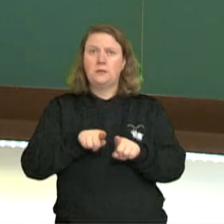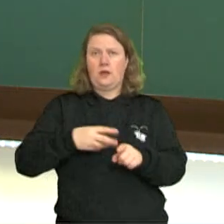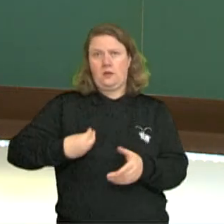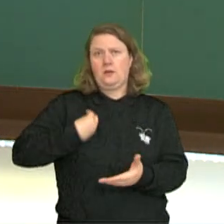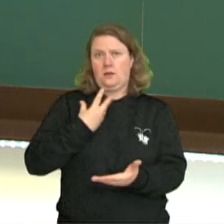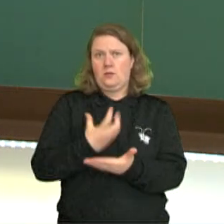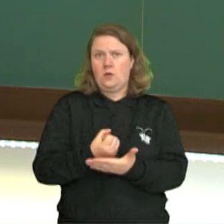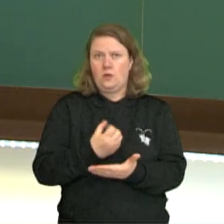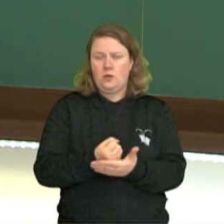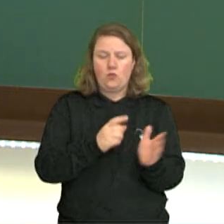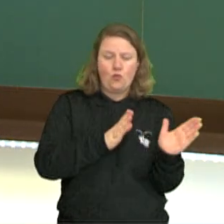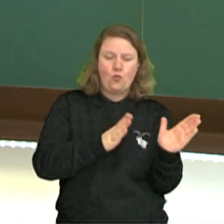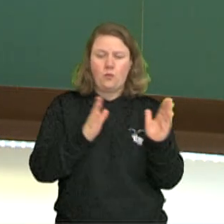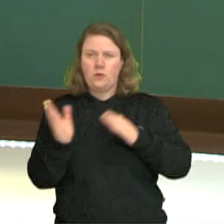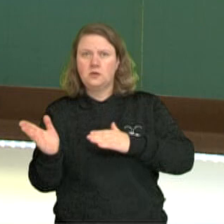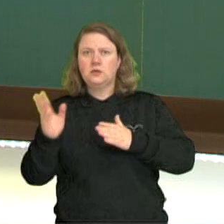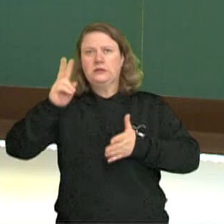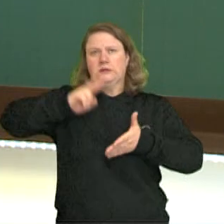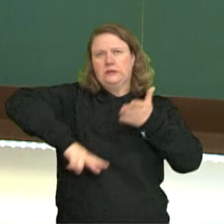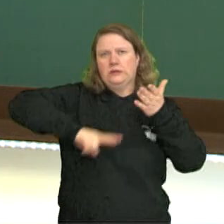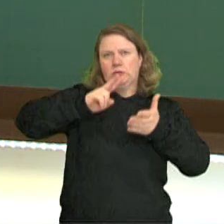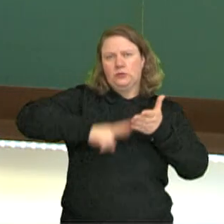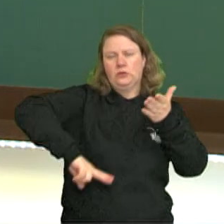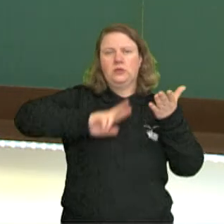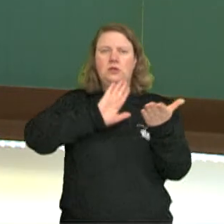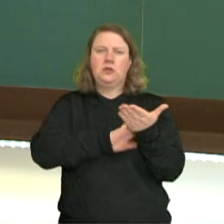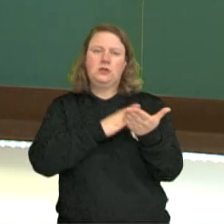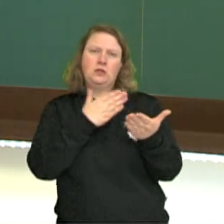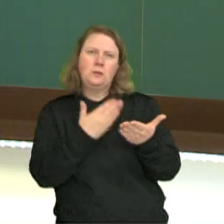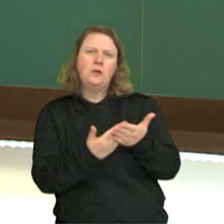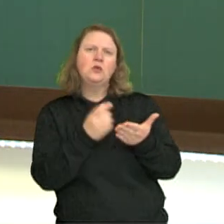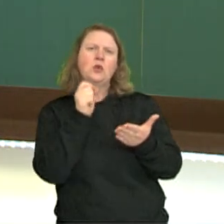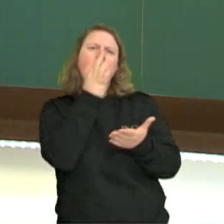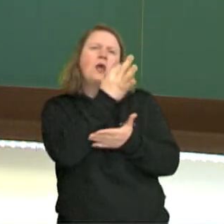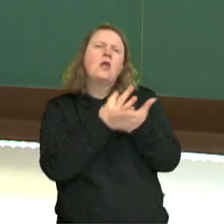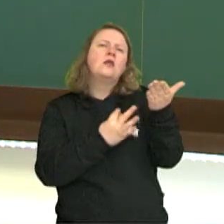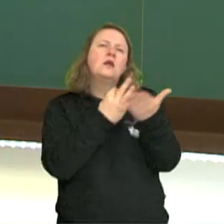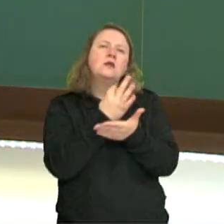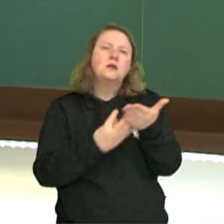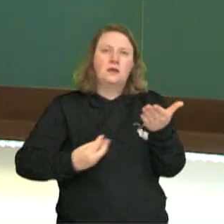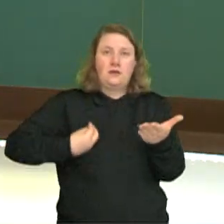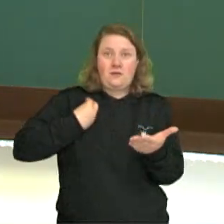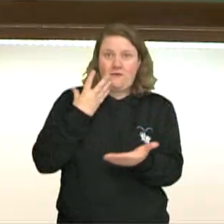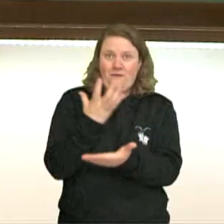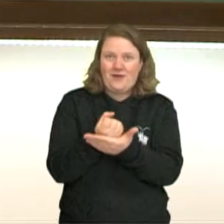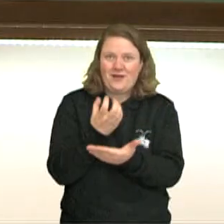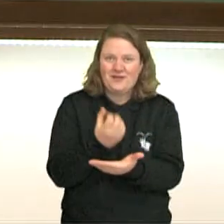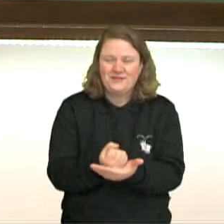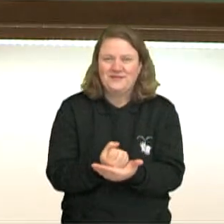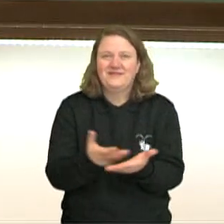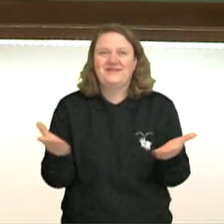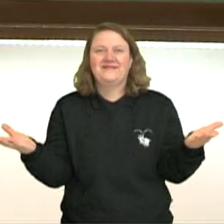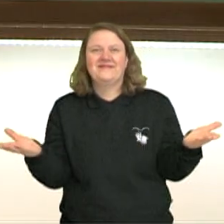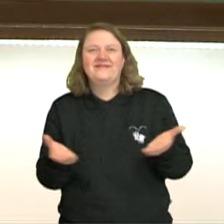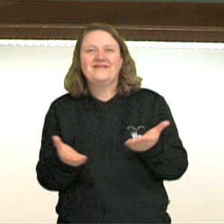por coordenação, leitura e interpretação de textos biográficos, né? O que eu tinha para